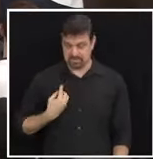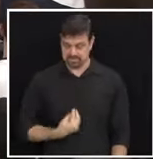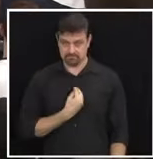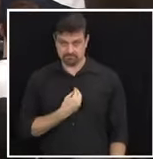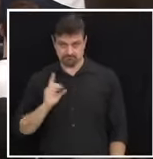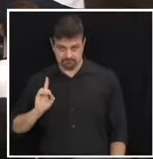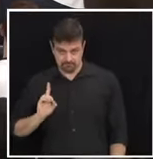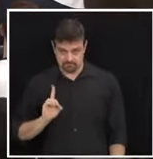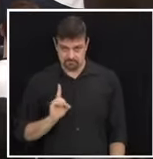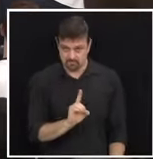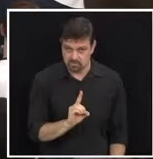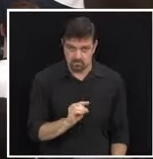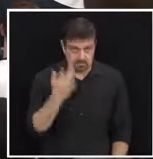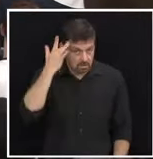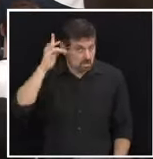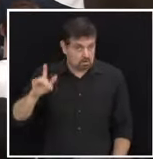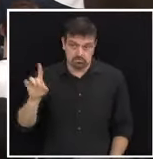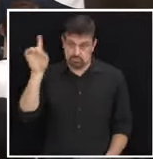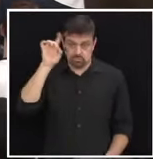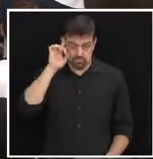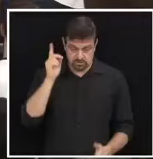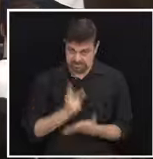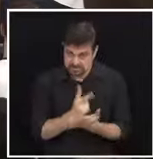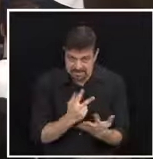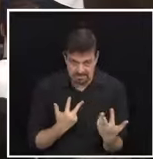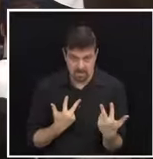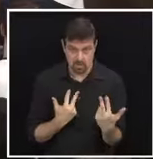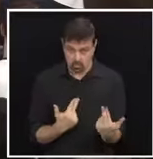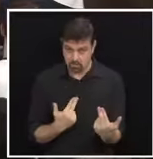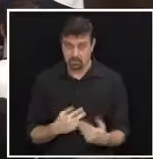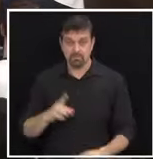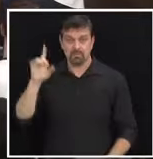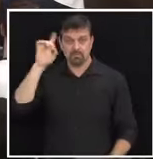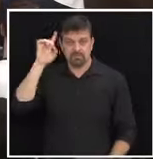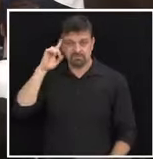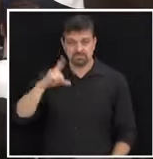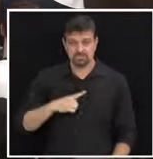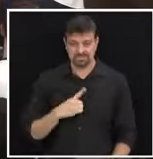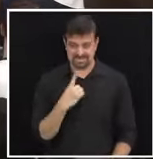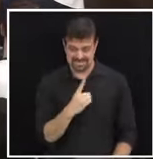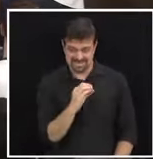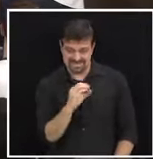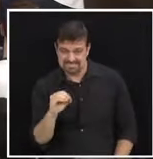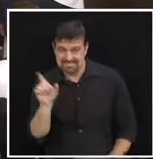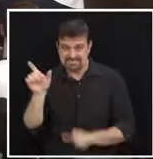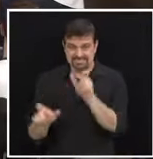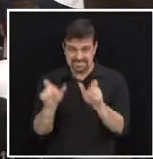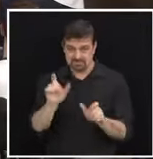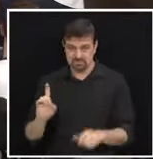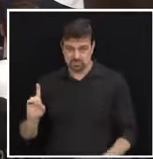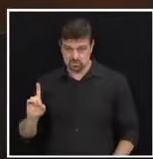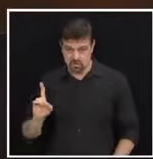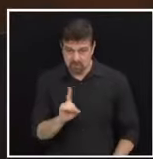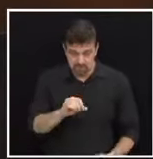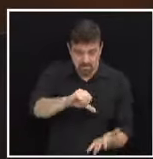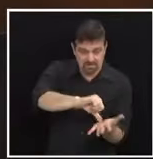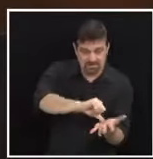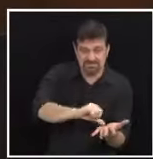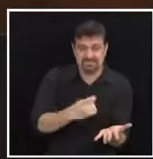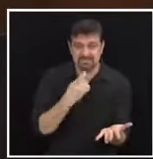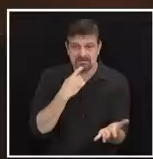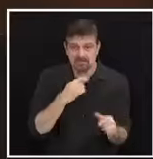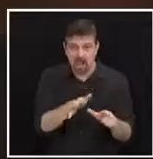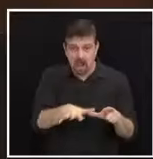não sei se durante os outros dias é a mesma coisa, mas aquele dia, menos de 100 testes realizados ali no centro, no Largo do